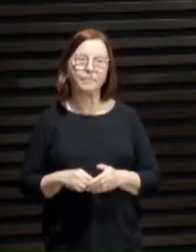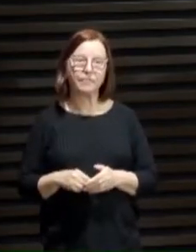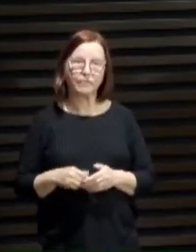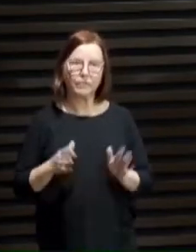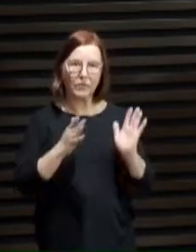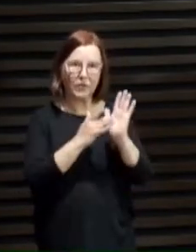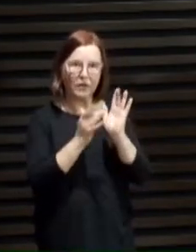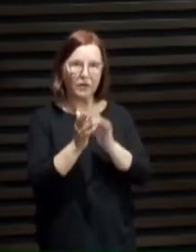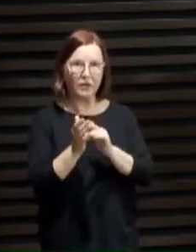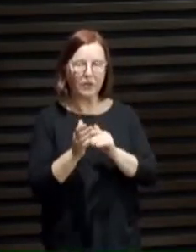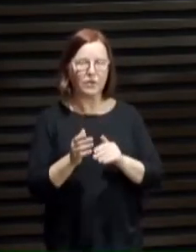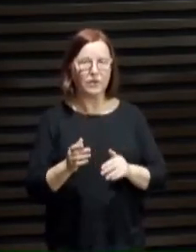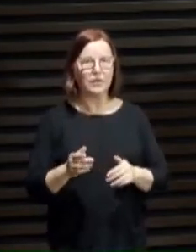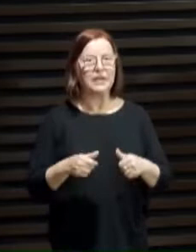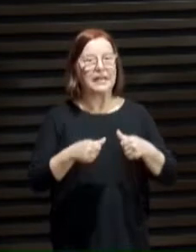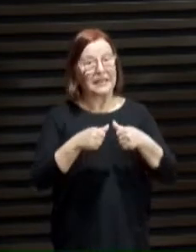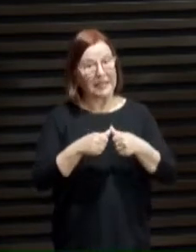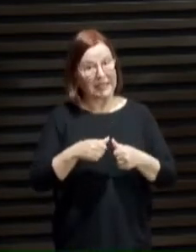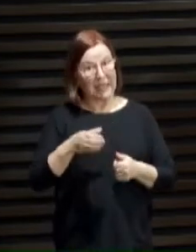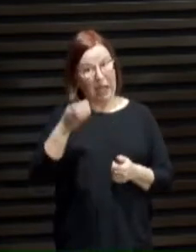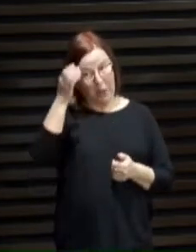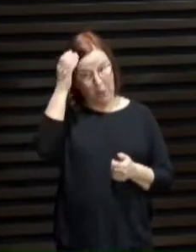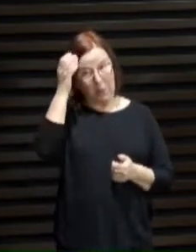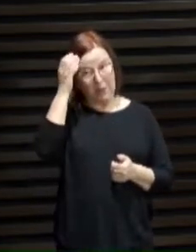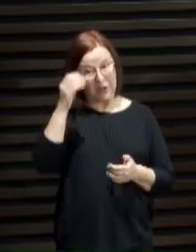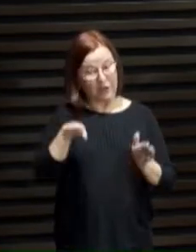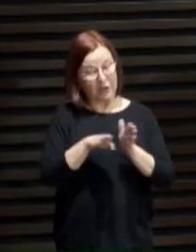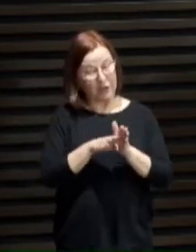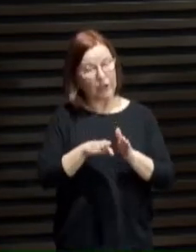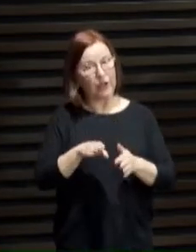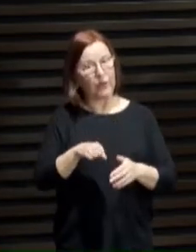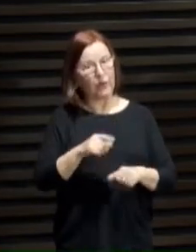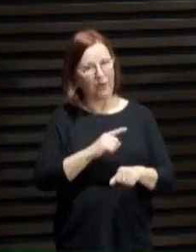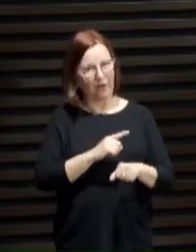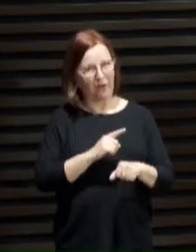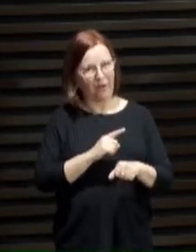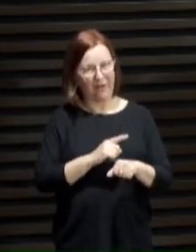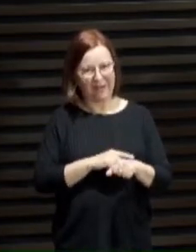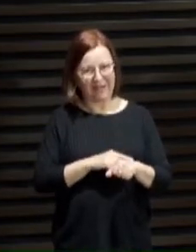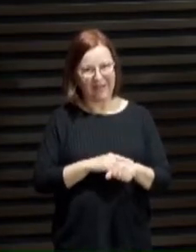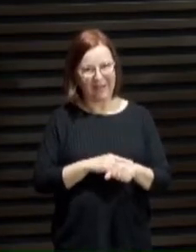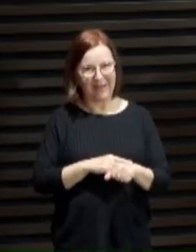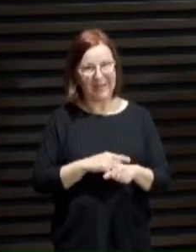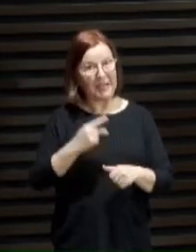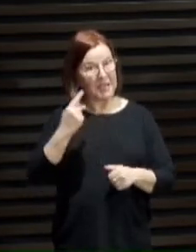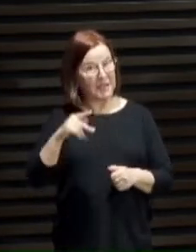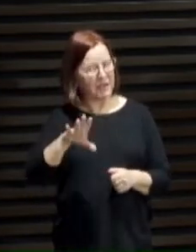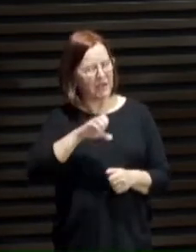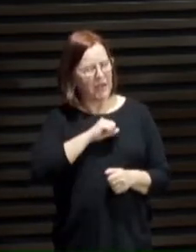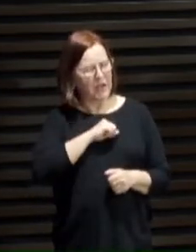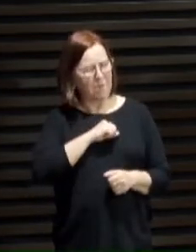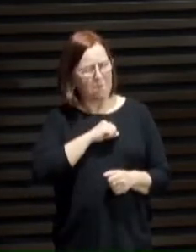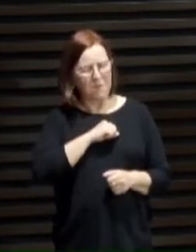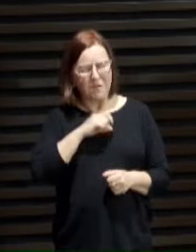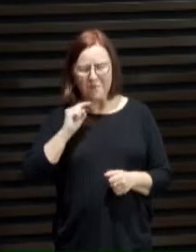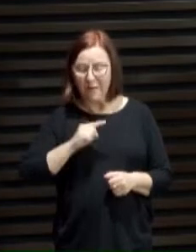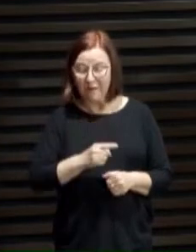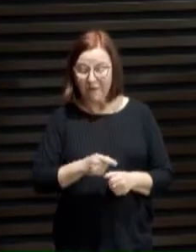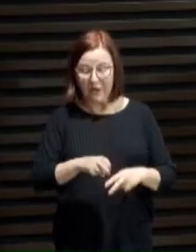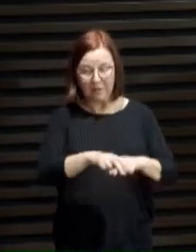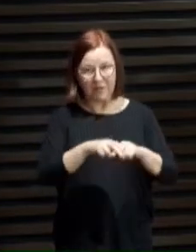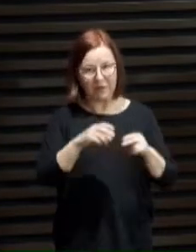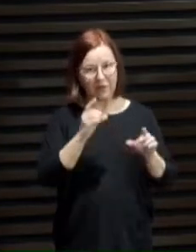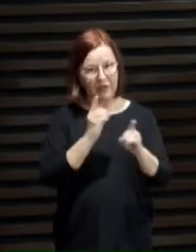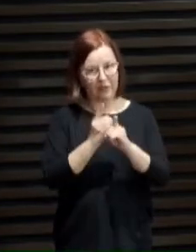consciente de que chegou a hora, não só é consciente do seu amor íntegro pelos seus discípulos, mas é consciente